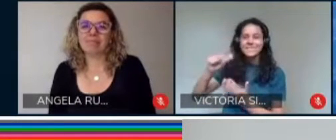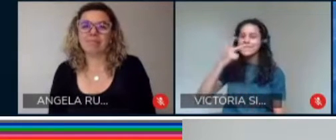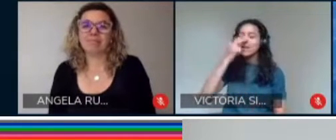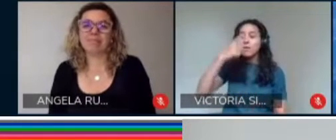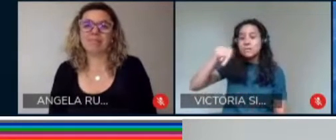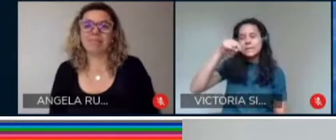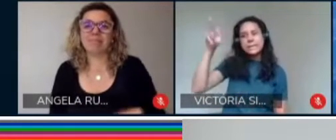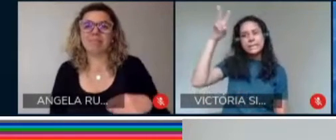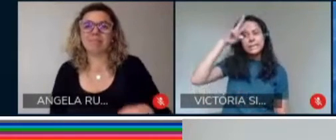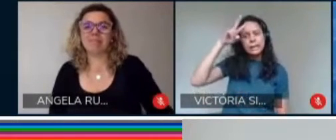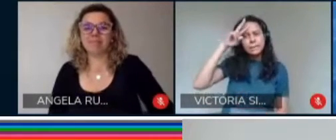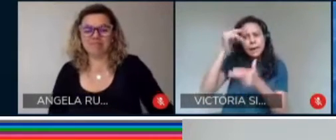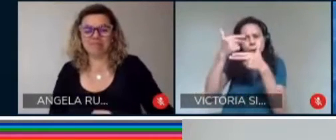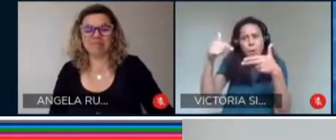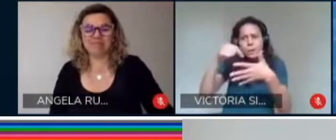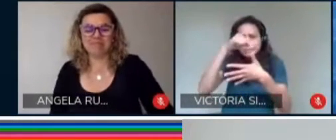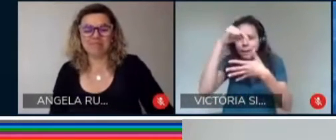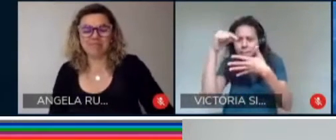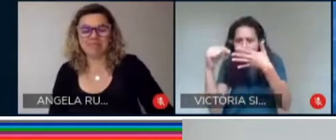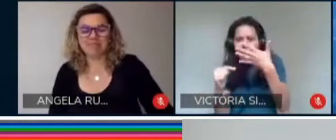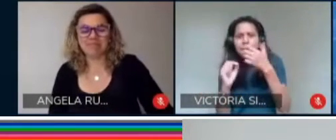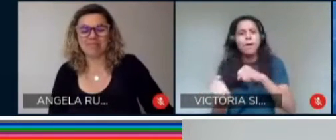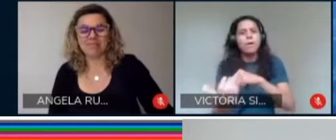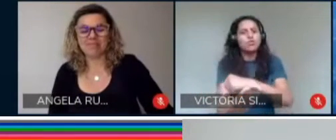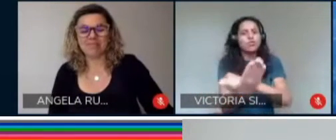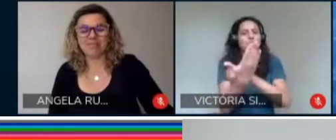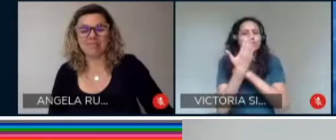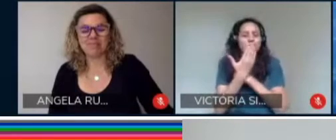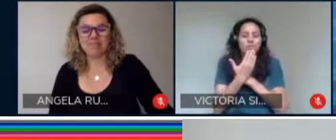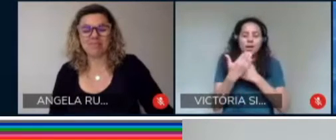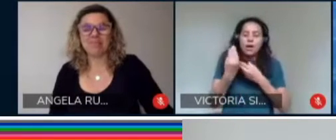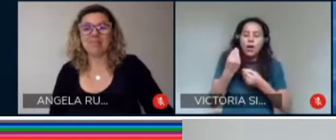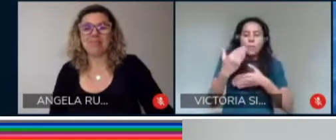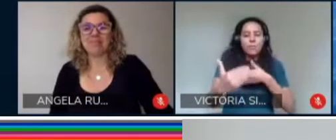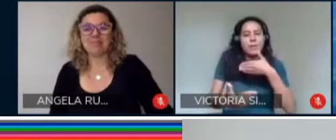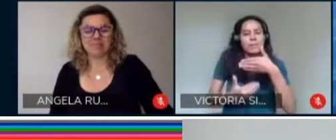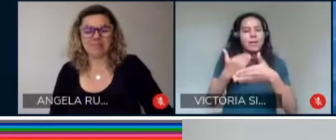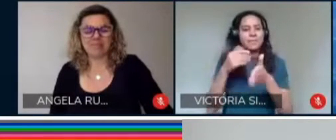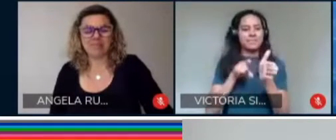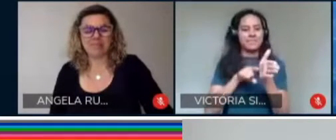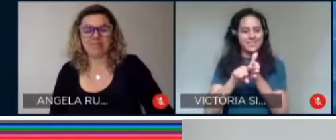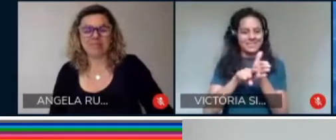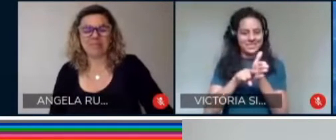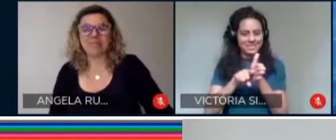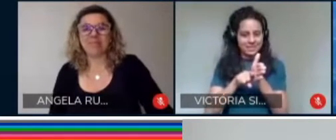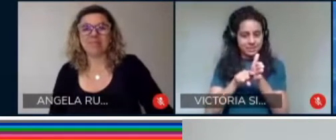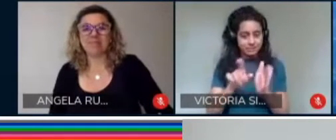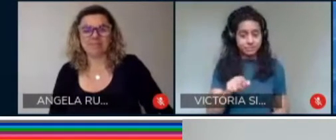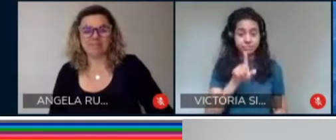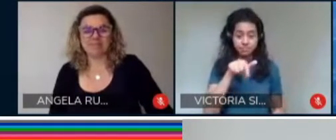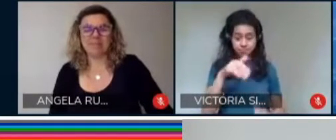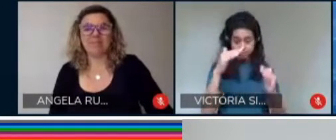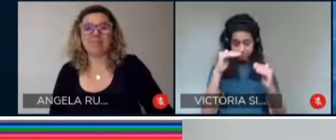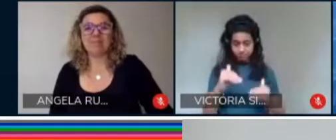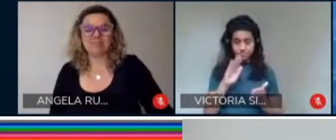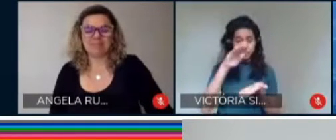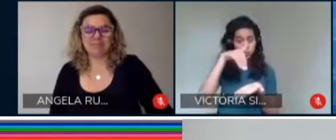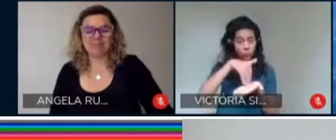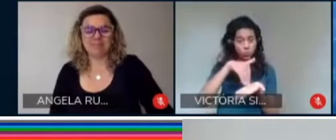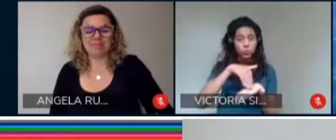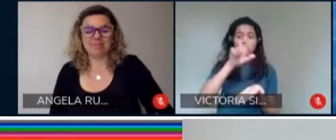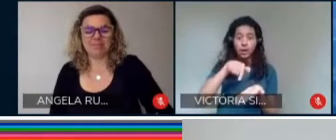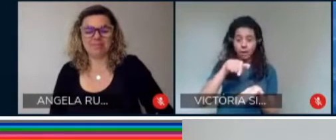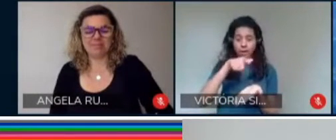coisinhas que podem nos ajudar durante a pesquisa, né? Essa dos autores é bem importante, e uma das formas de conhecer